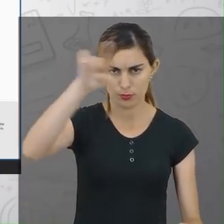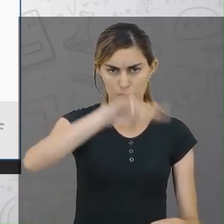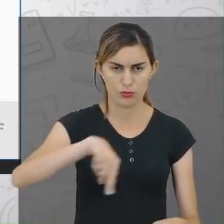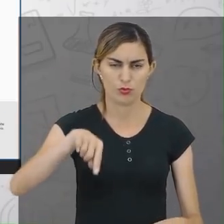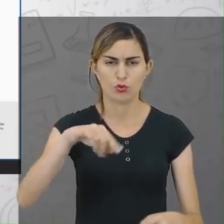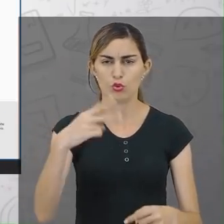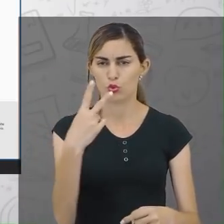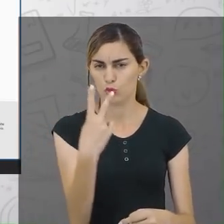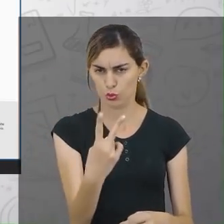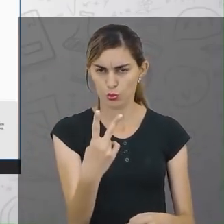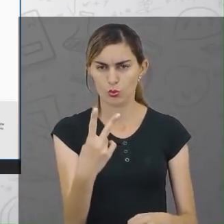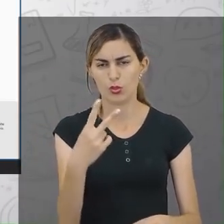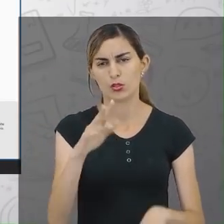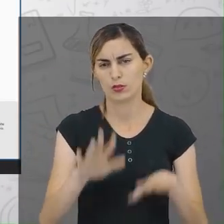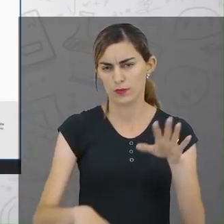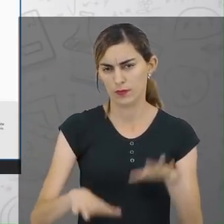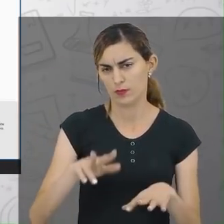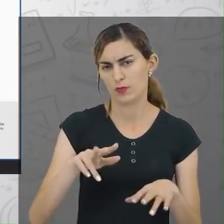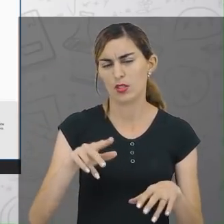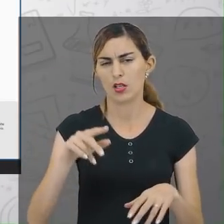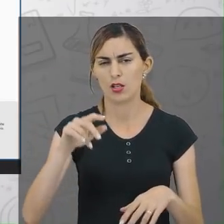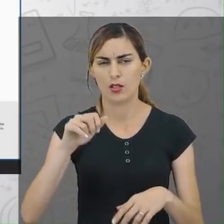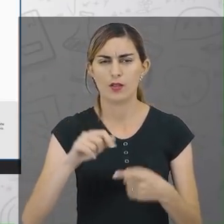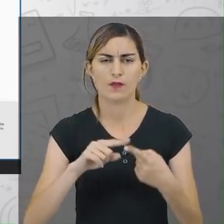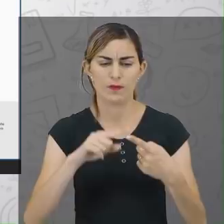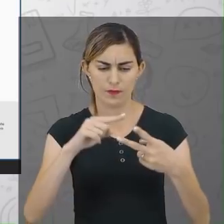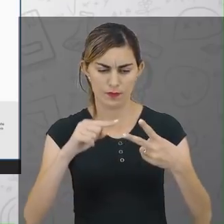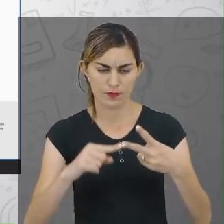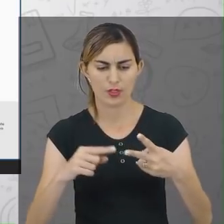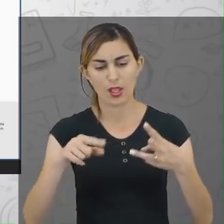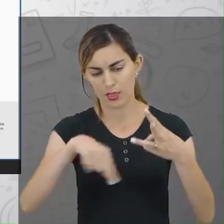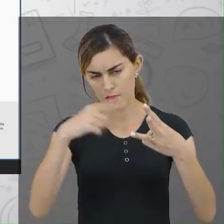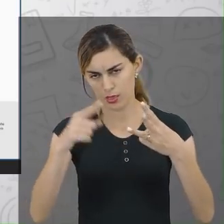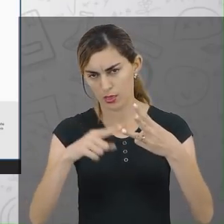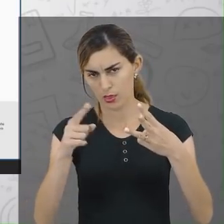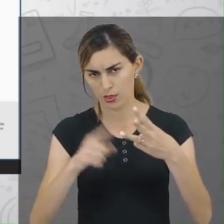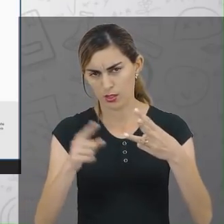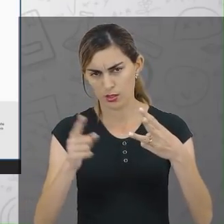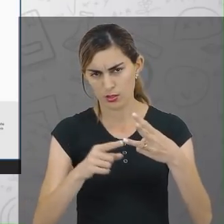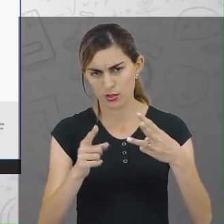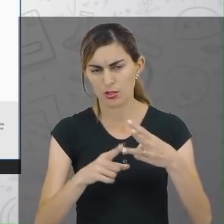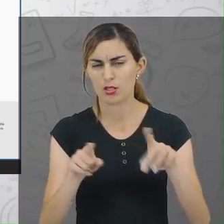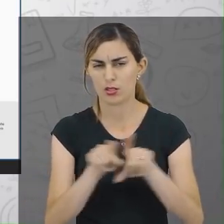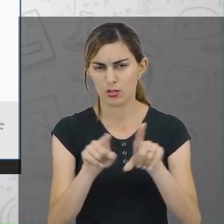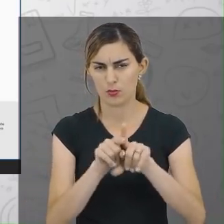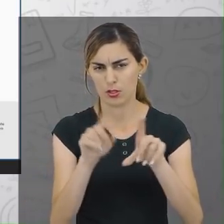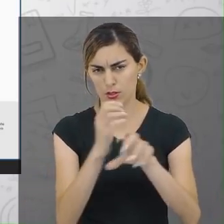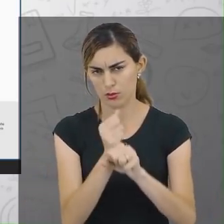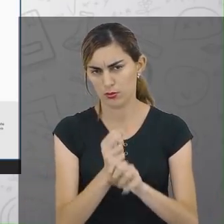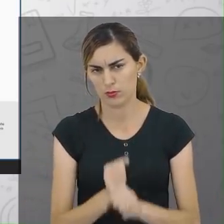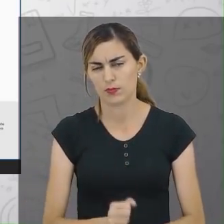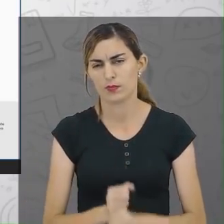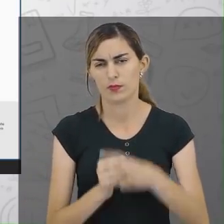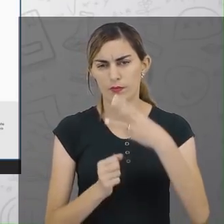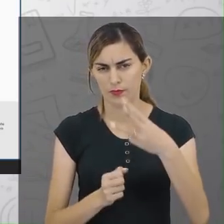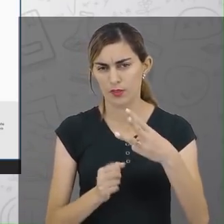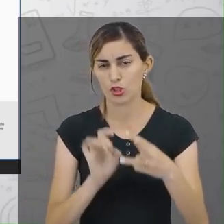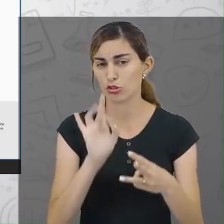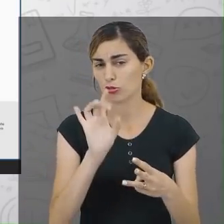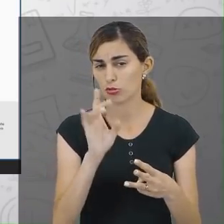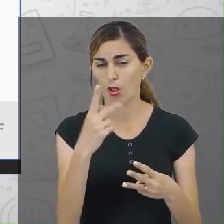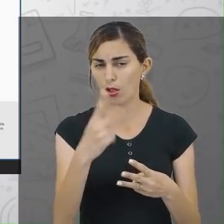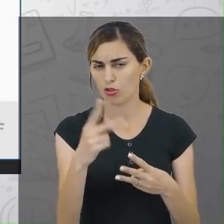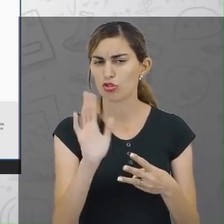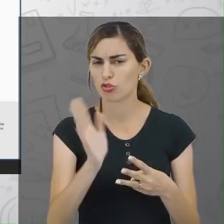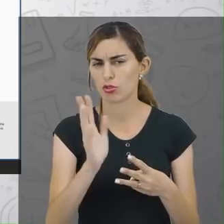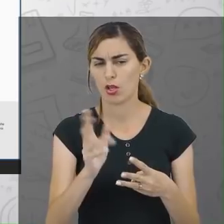declara duas variáveis do tipo real, são elas raio e área, e uma terceira variável do tipo real também. Só que ele